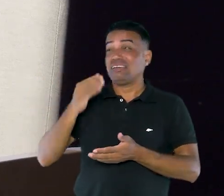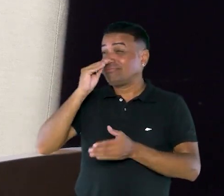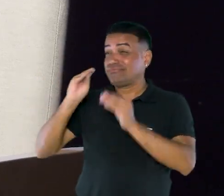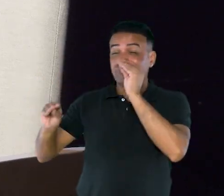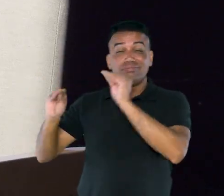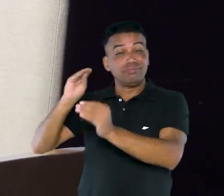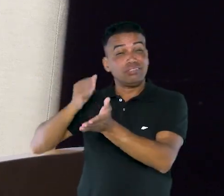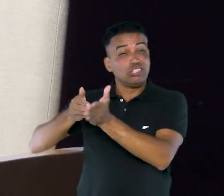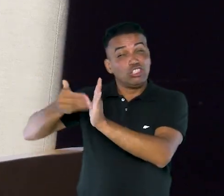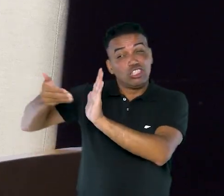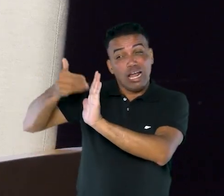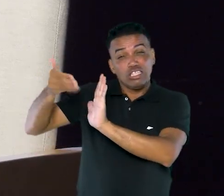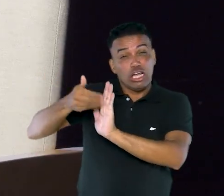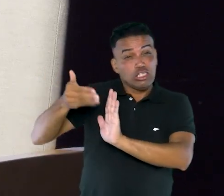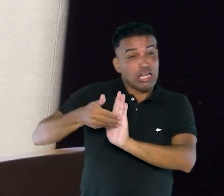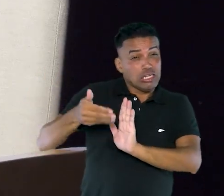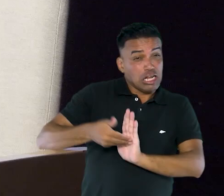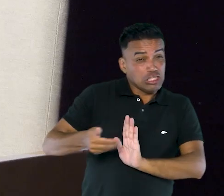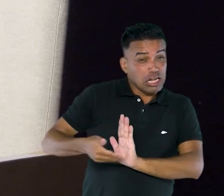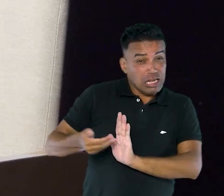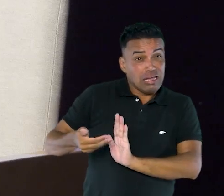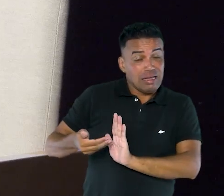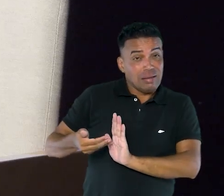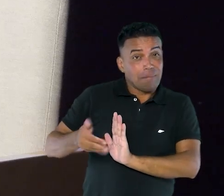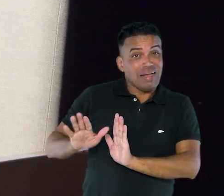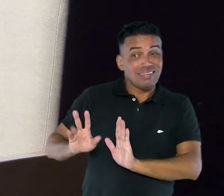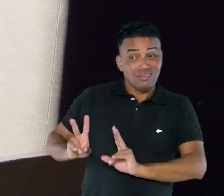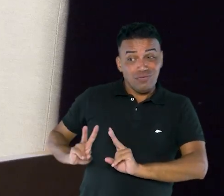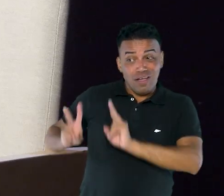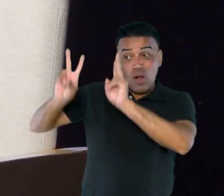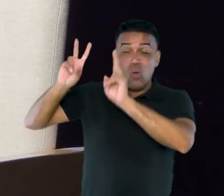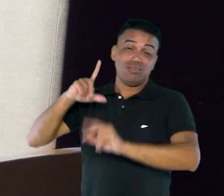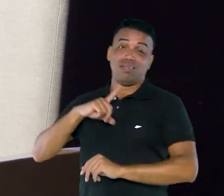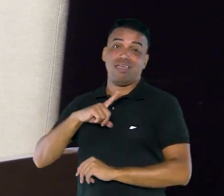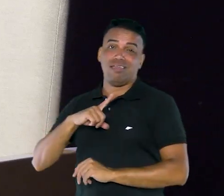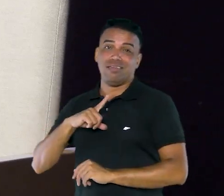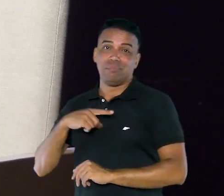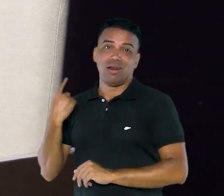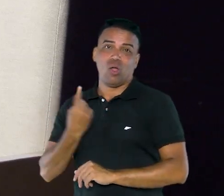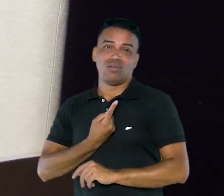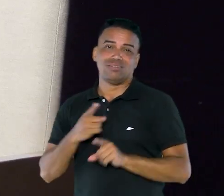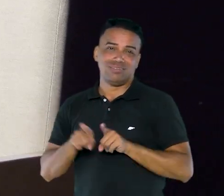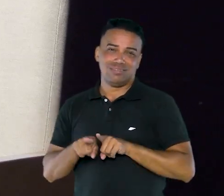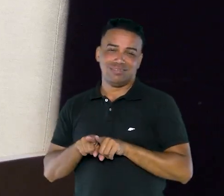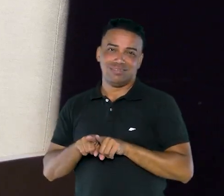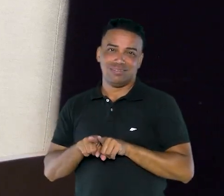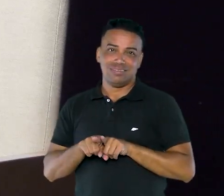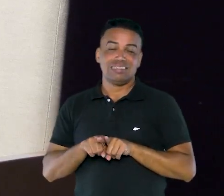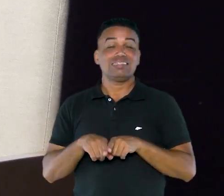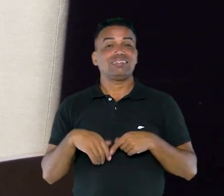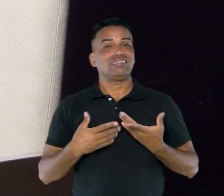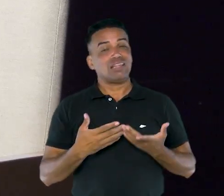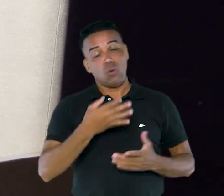que acabaram tendo tanto valor para a gente também, que é muito complexo. Então, eu acho,